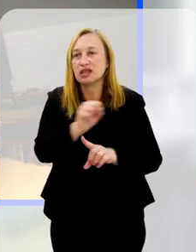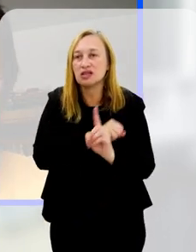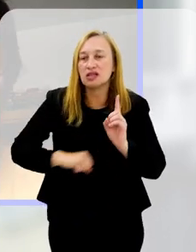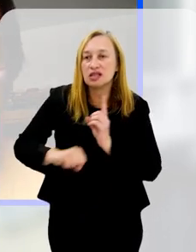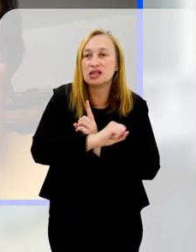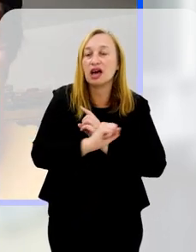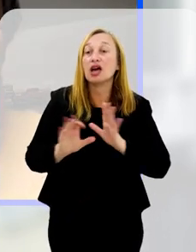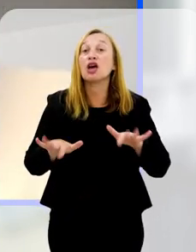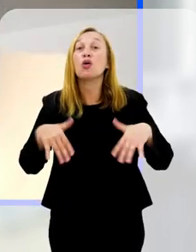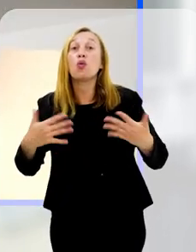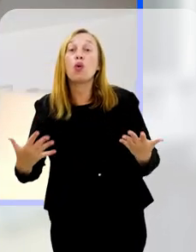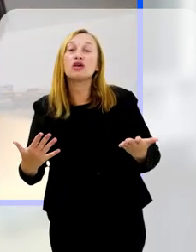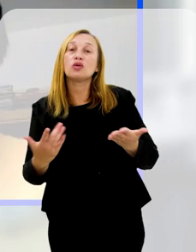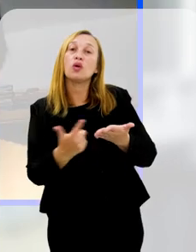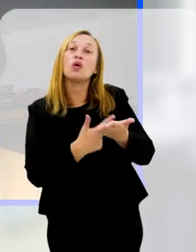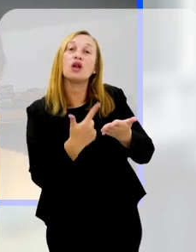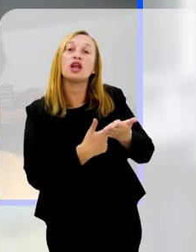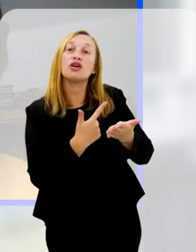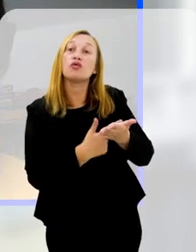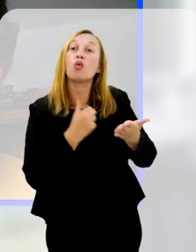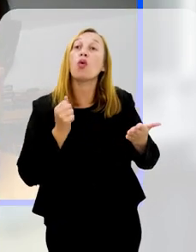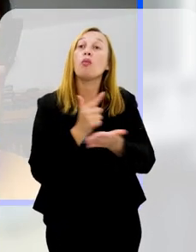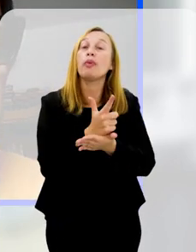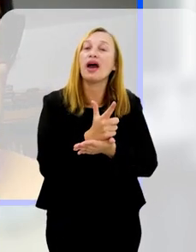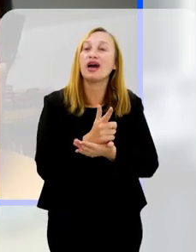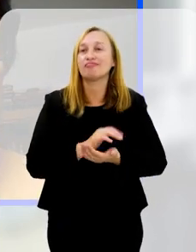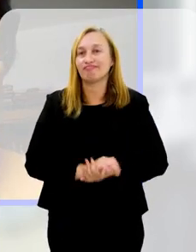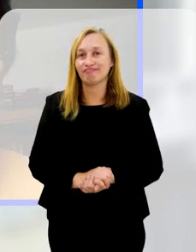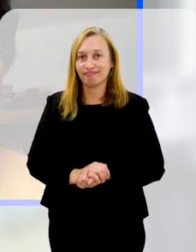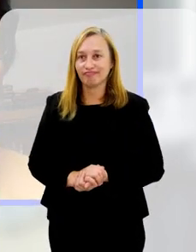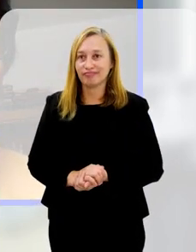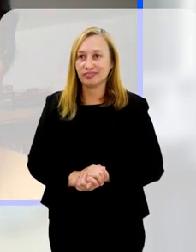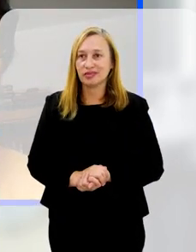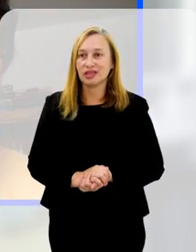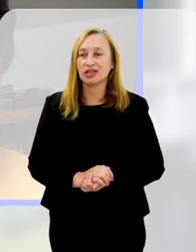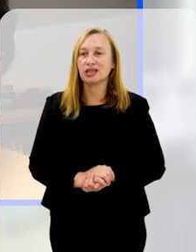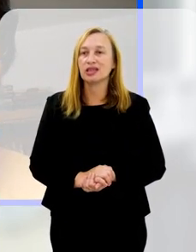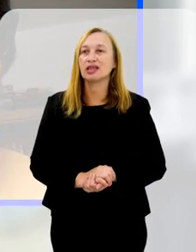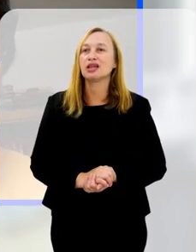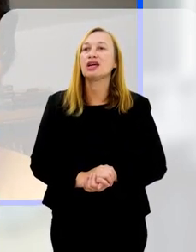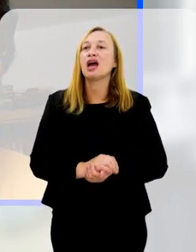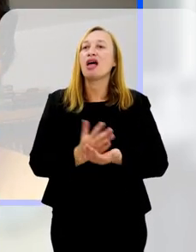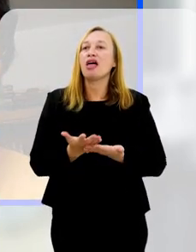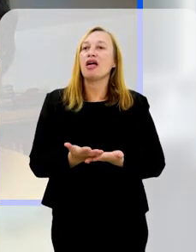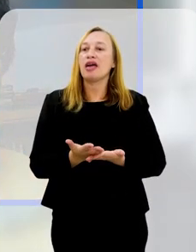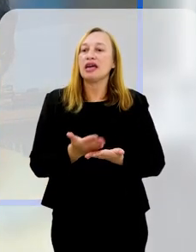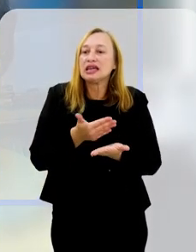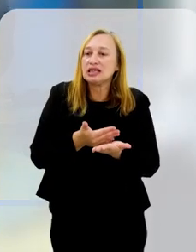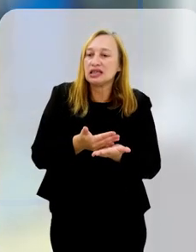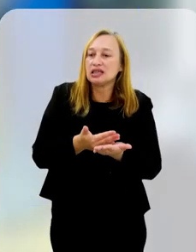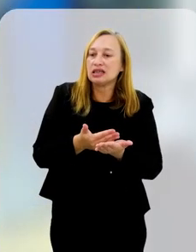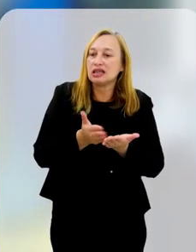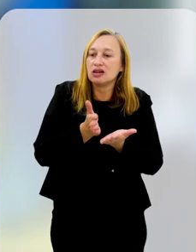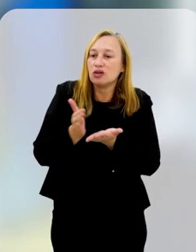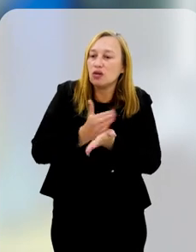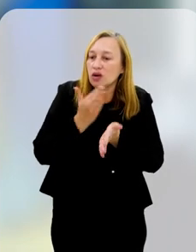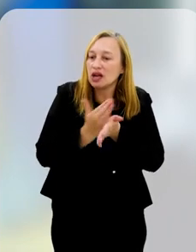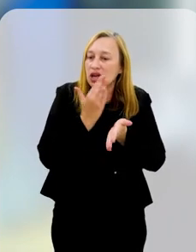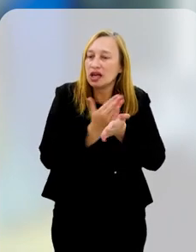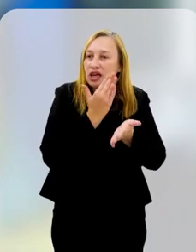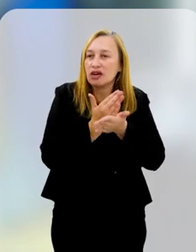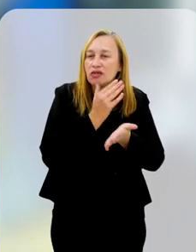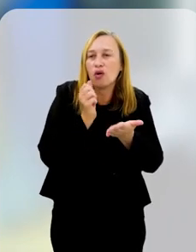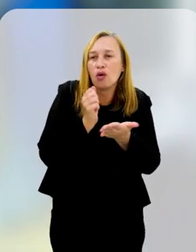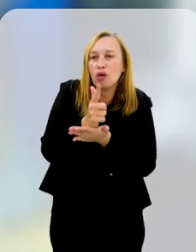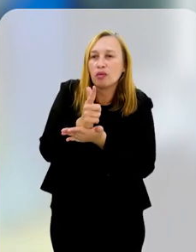da sociedade. E quando E é que o para livro vai construir. estar disponível, doutor Santini, para a gente encerrar? O livro estará disponível nas livrarias.